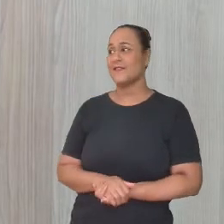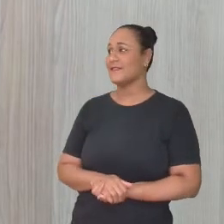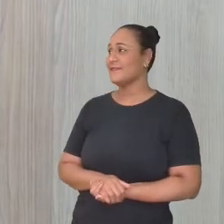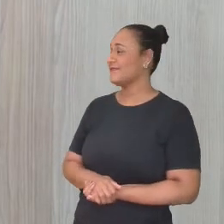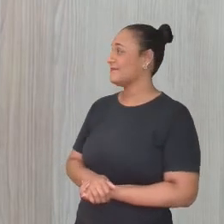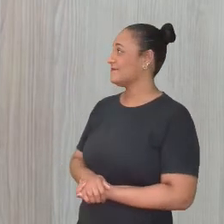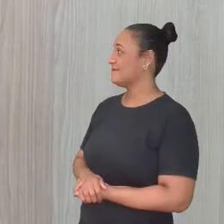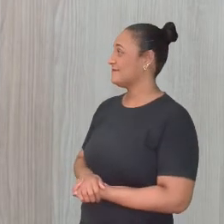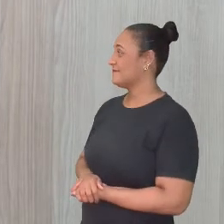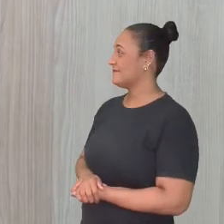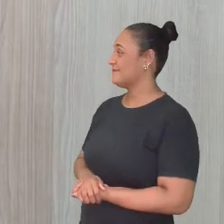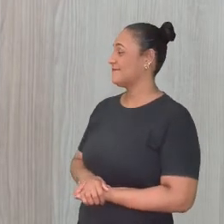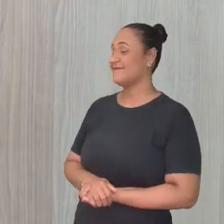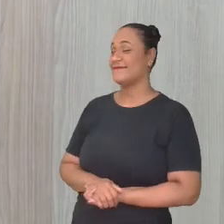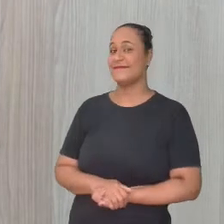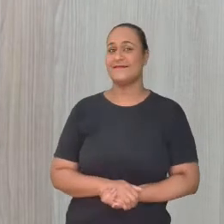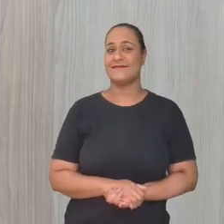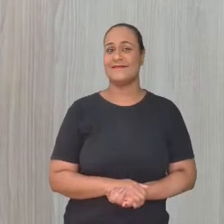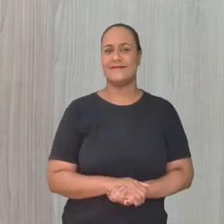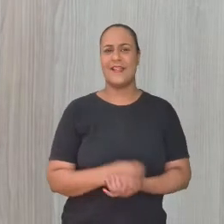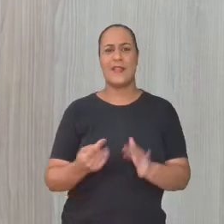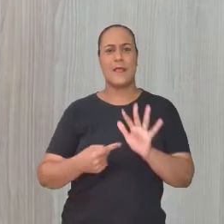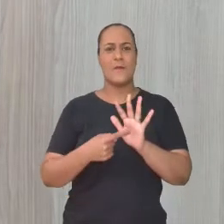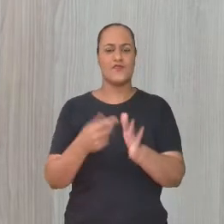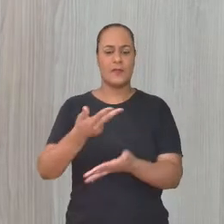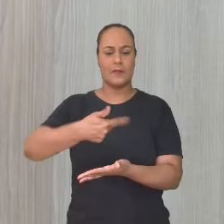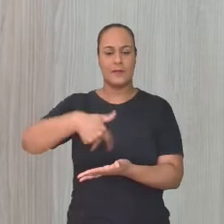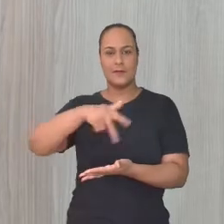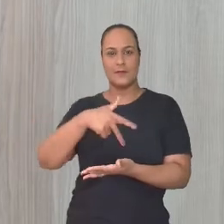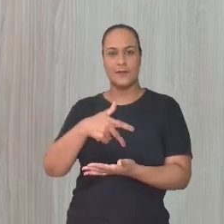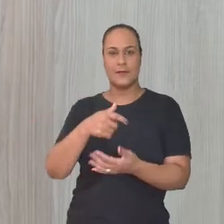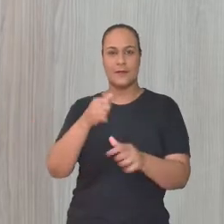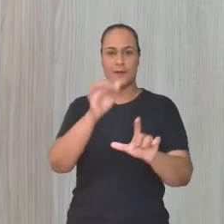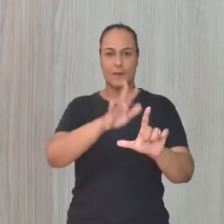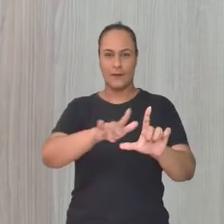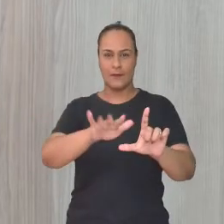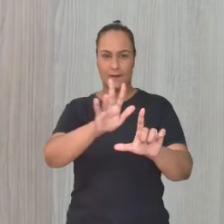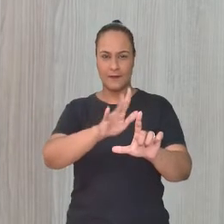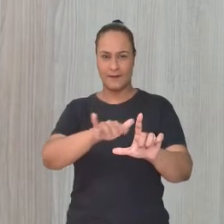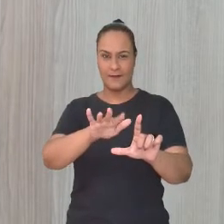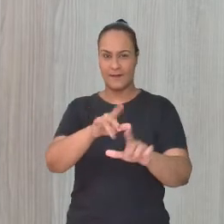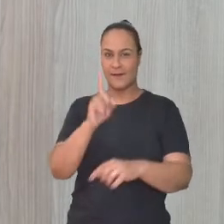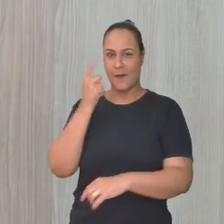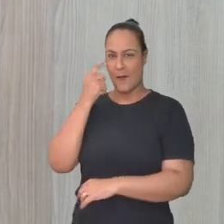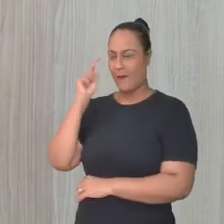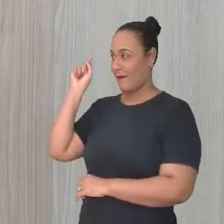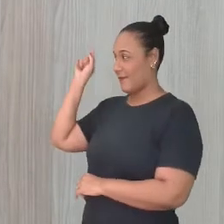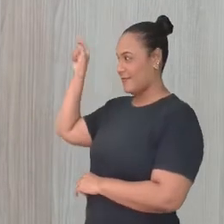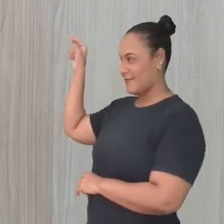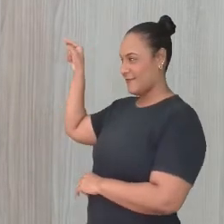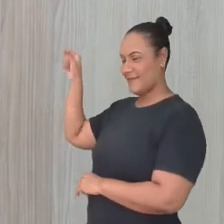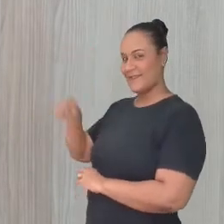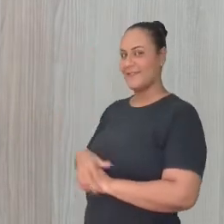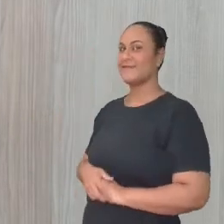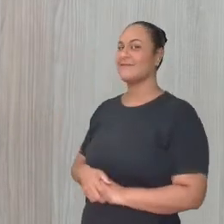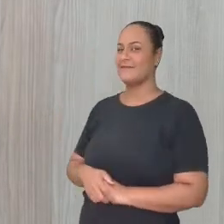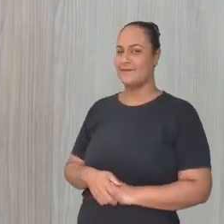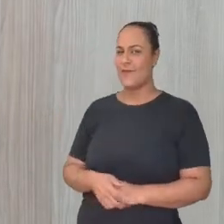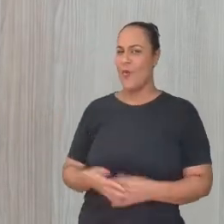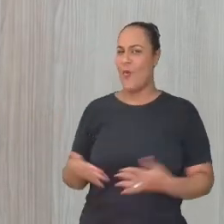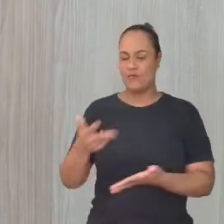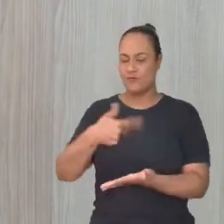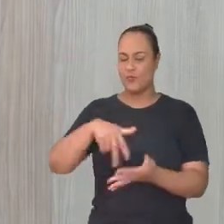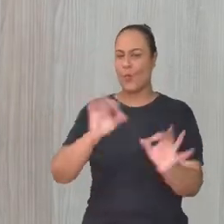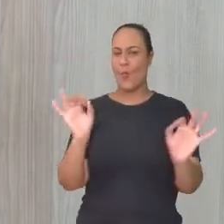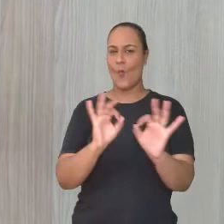no QR Code. Quero nada, Cadê Juninho. a dancinha? Tem que colocar aqui, ó. Ó, aqui, ó, maravilhosamente na sua tela. Hoje é sem dancinha,